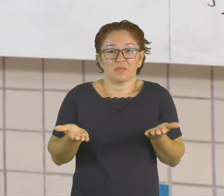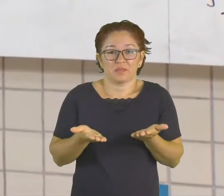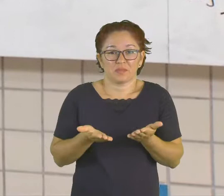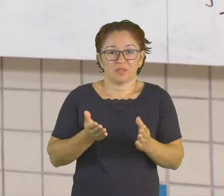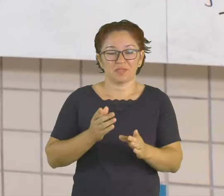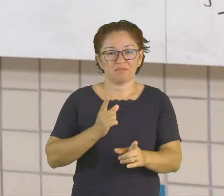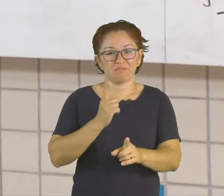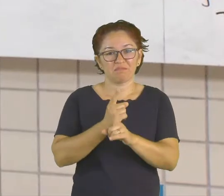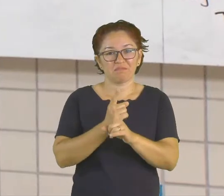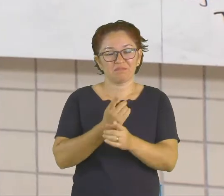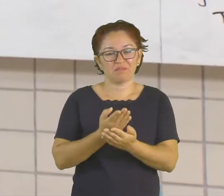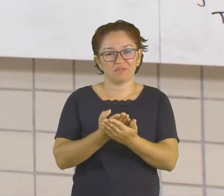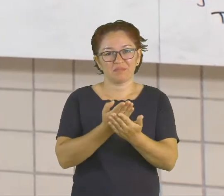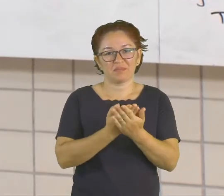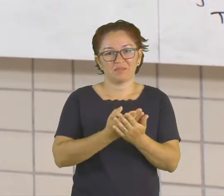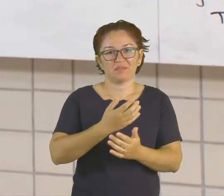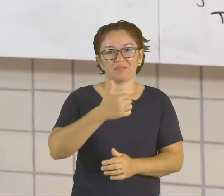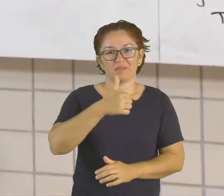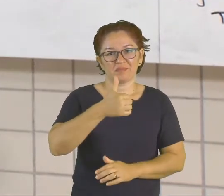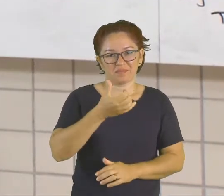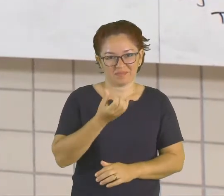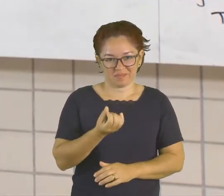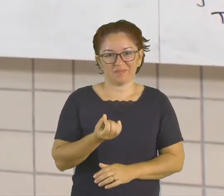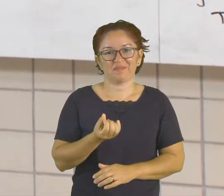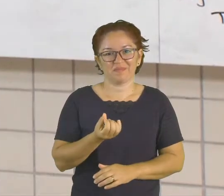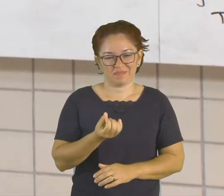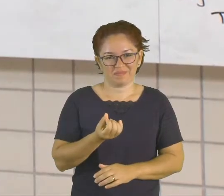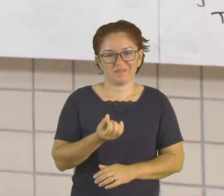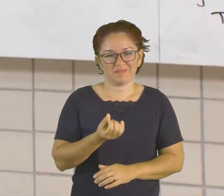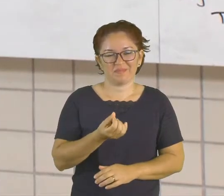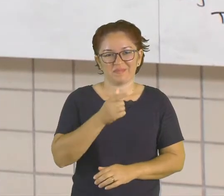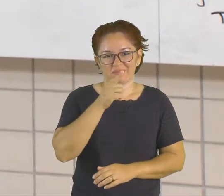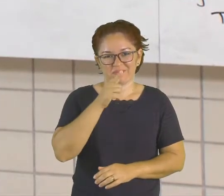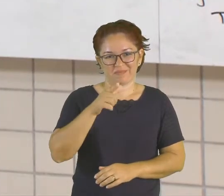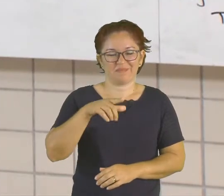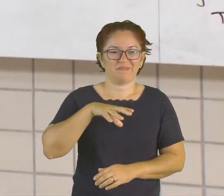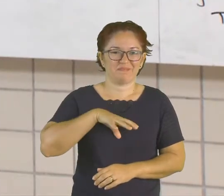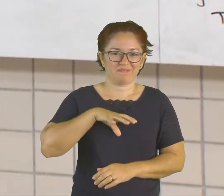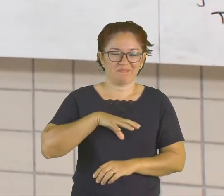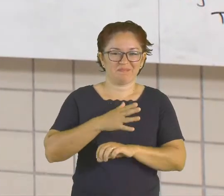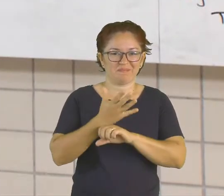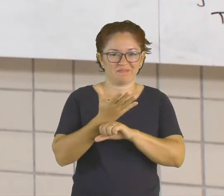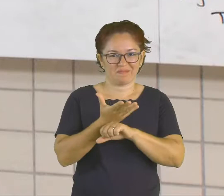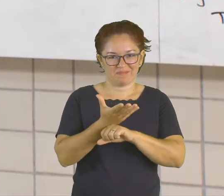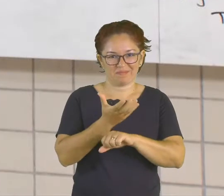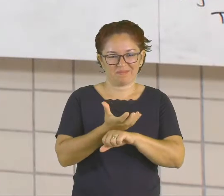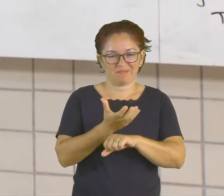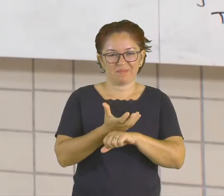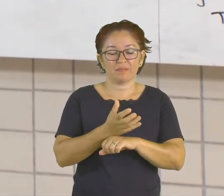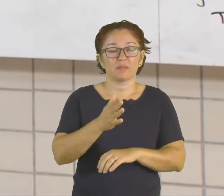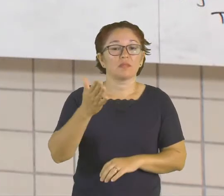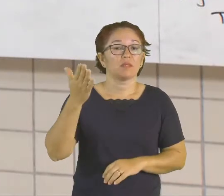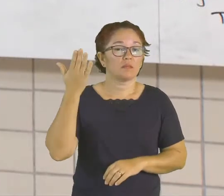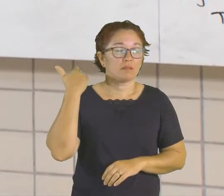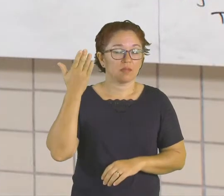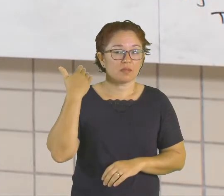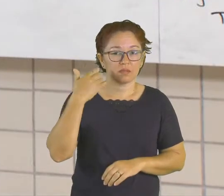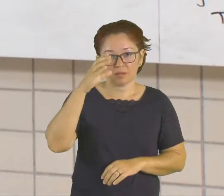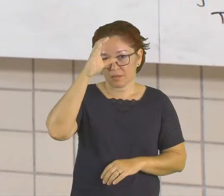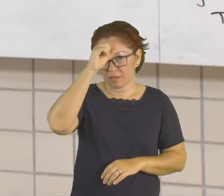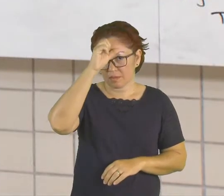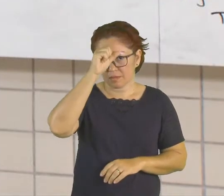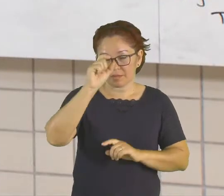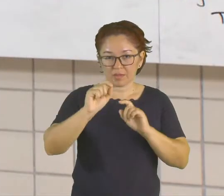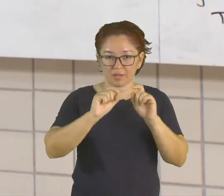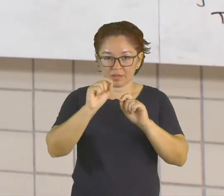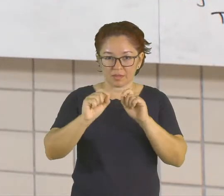nossa 16ª aula de língua portuguesa. Lembrando que na aula anterior nós estudamos sobre o